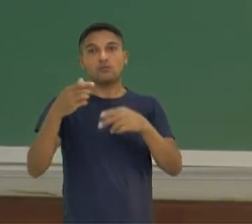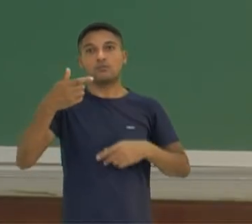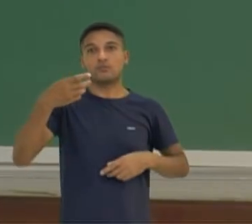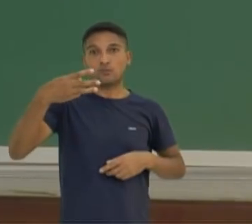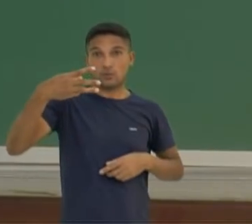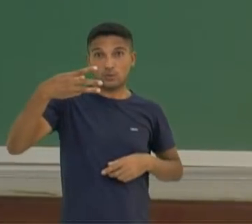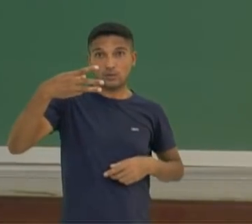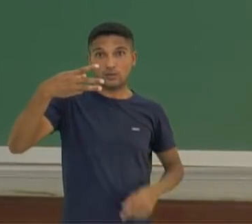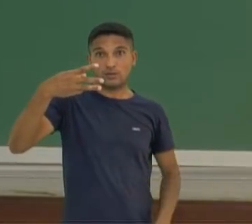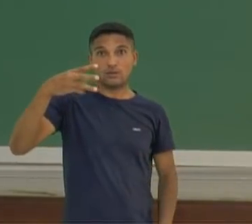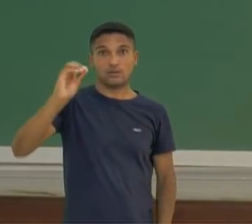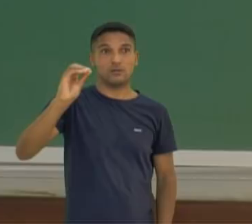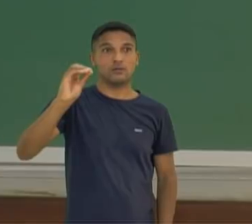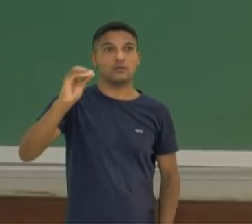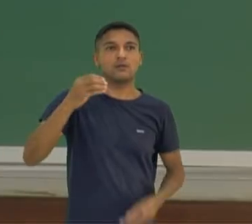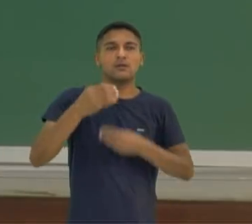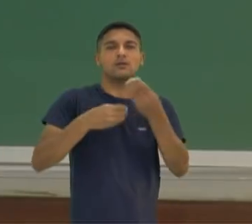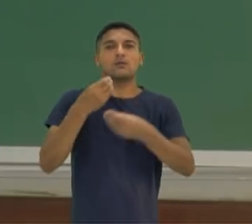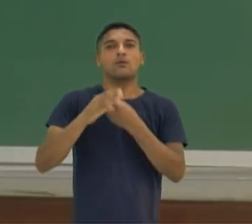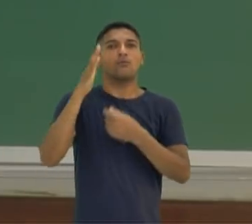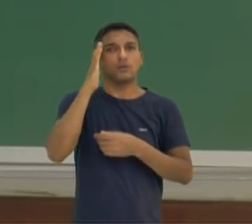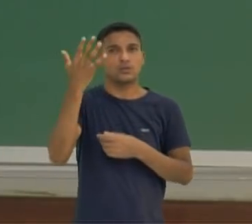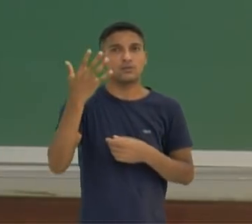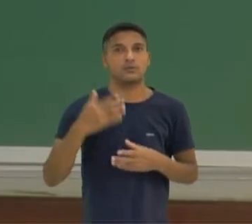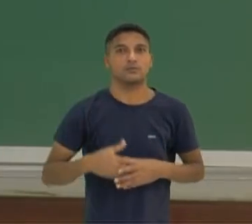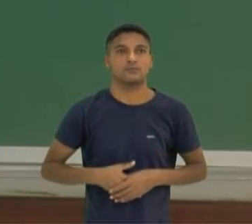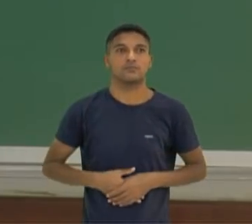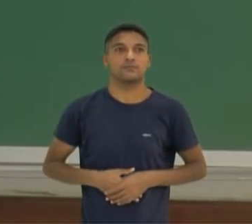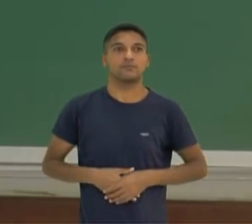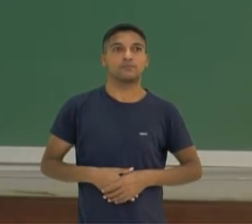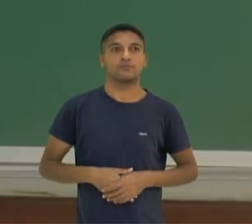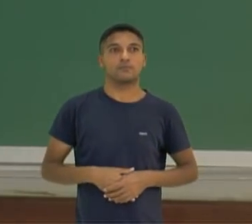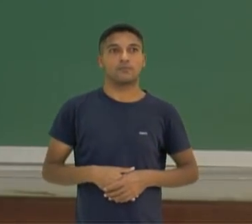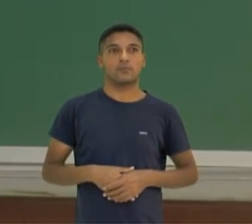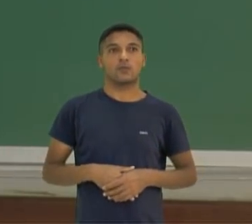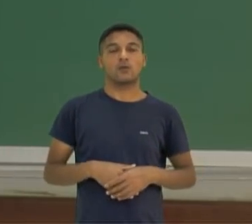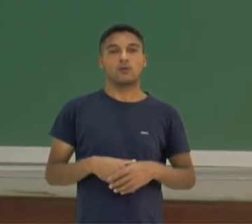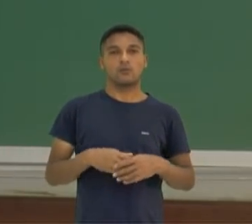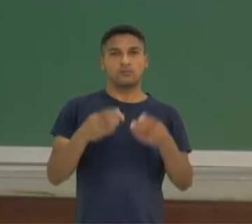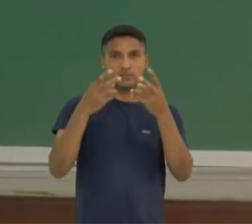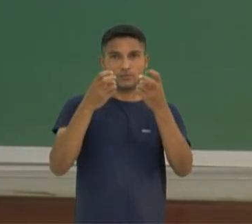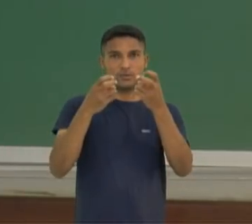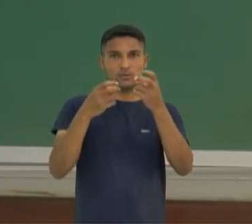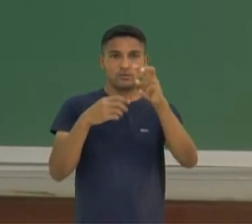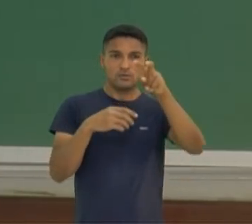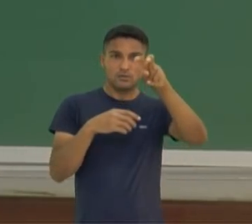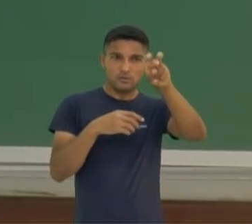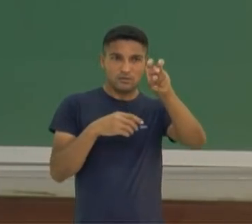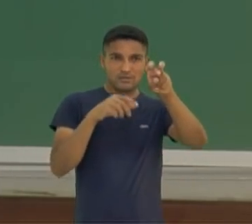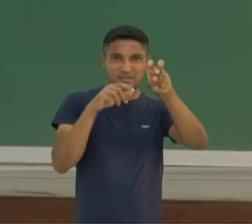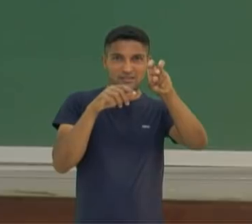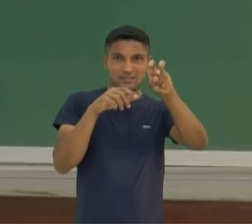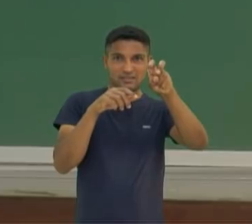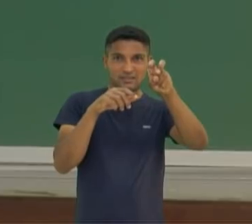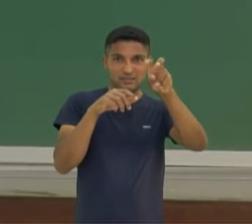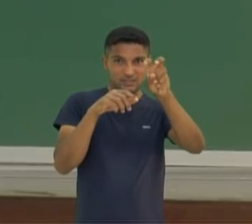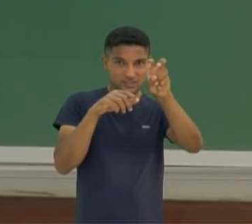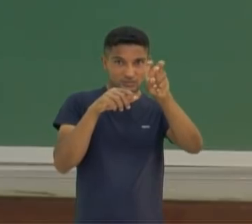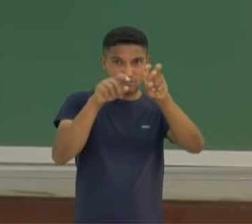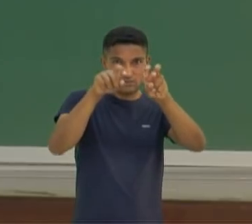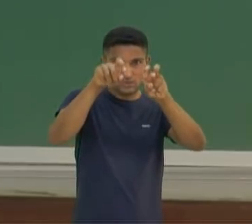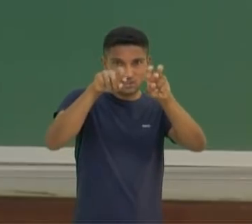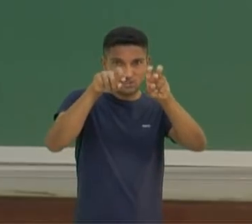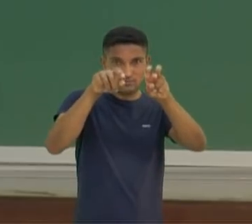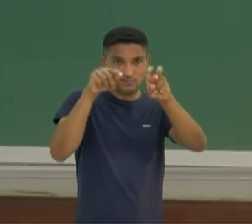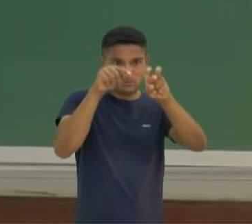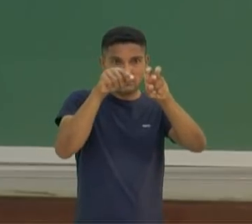aqui? Para resolver. Lembrando, né, que quando não tem o sinal entre o número e a letra, o que eu estou fazendo?